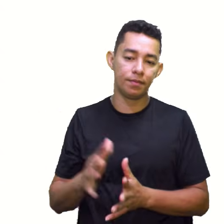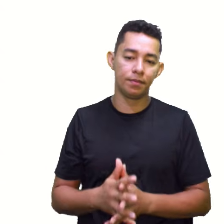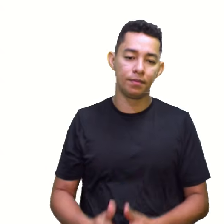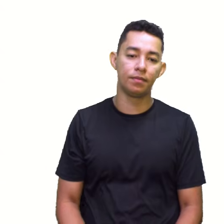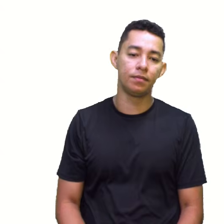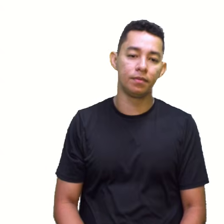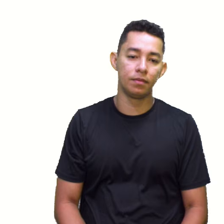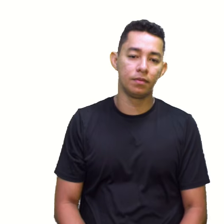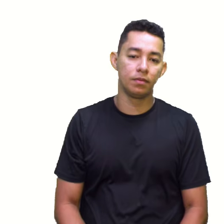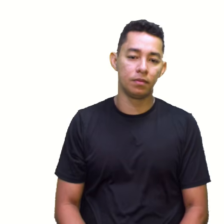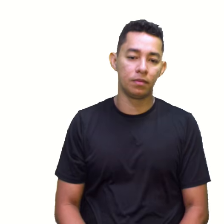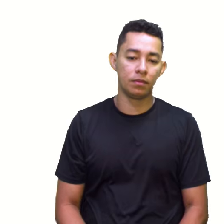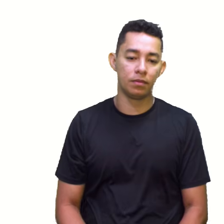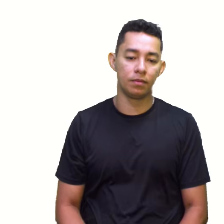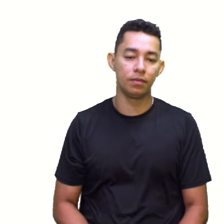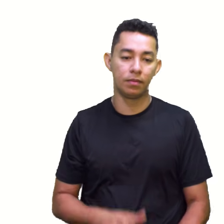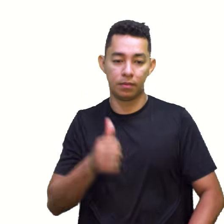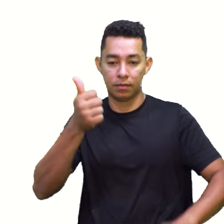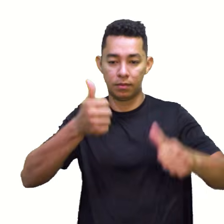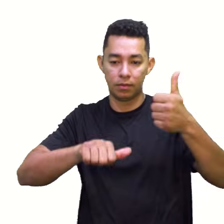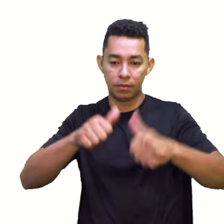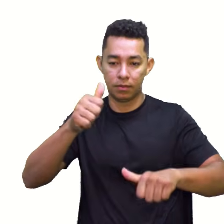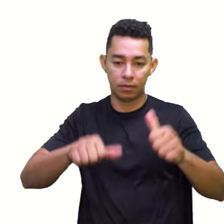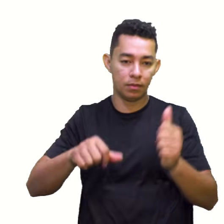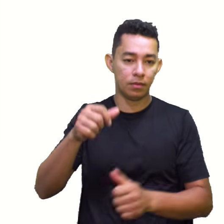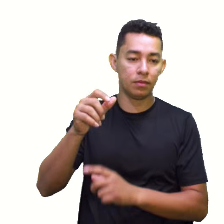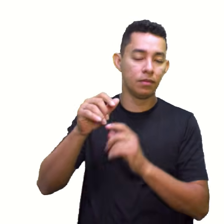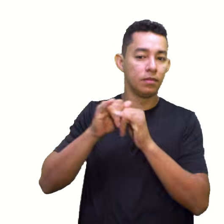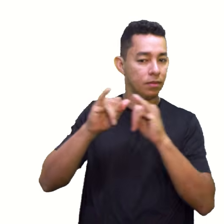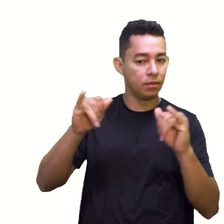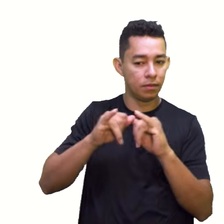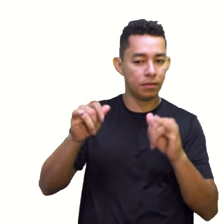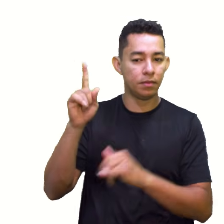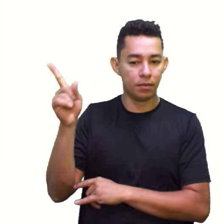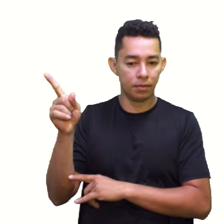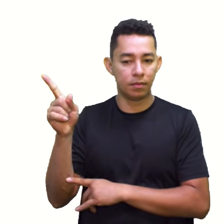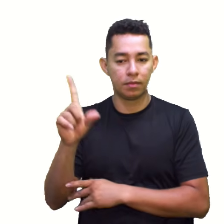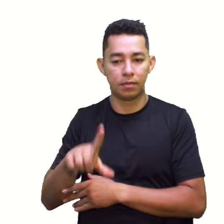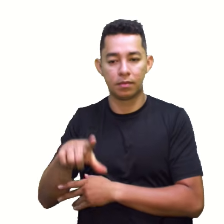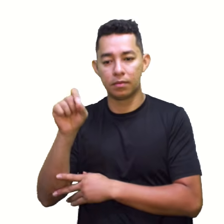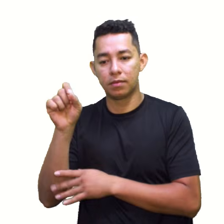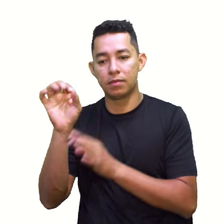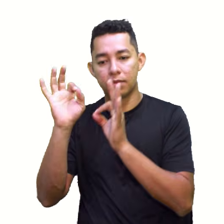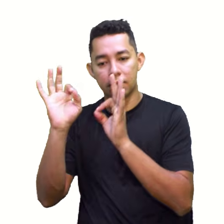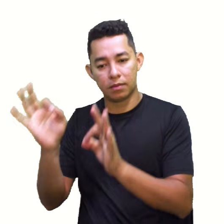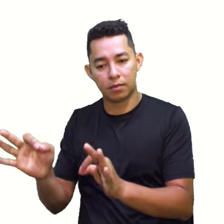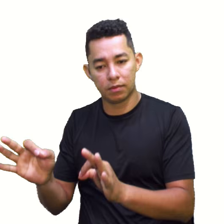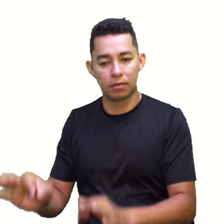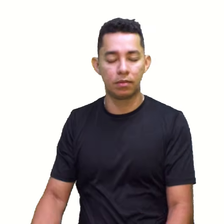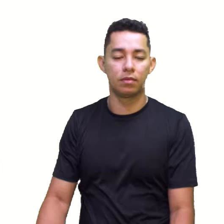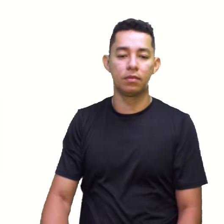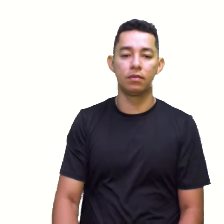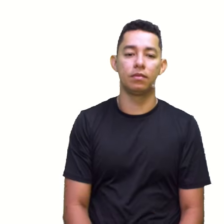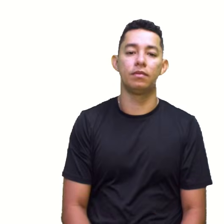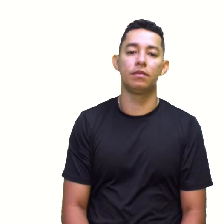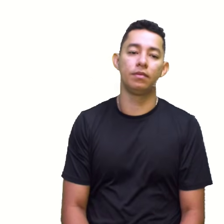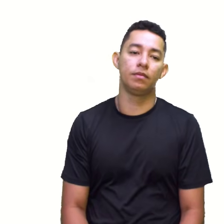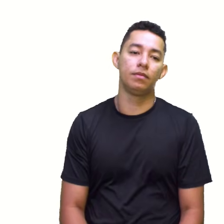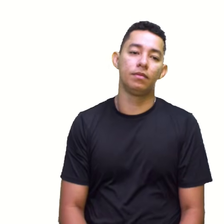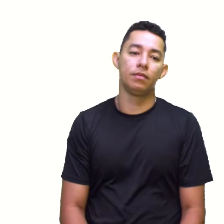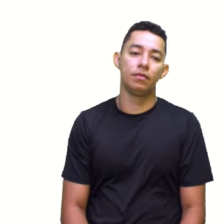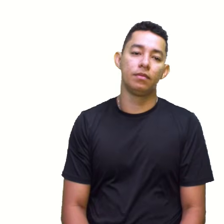0. Analise as afirmações a seguir e assinale a verdadeira.